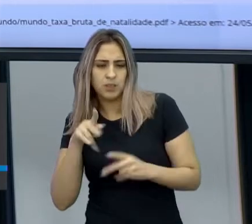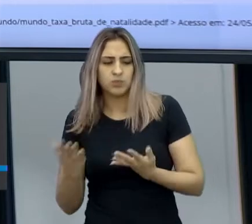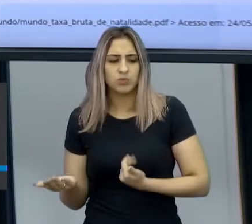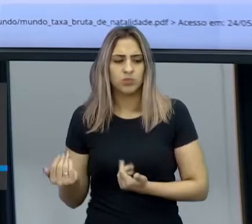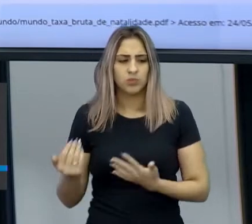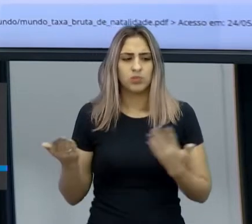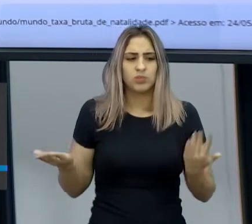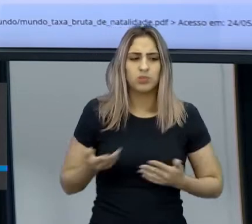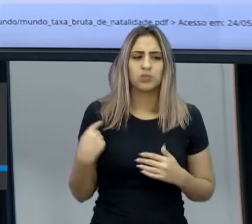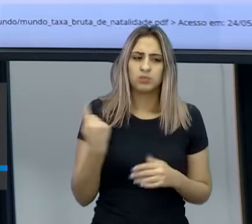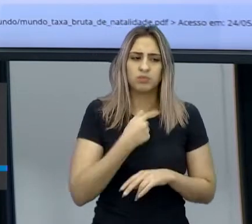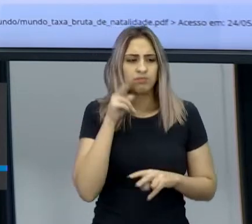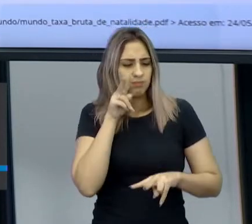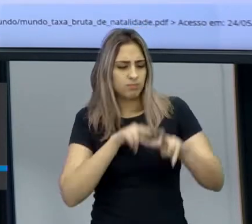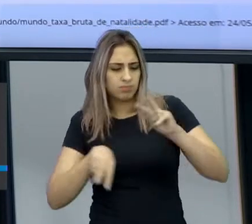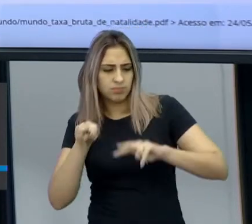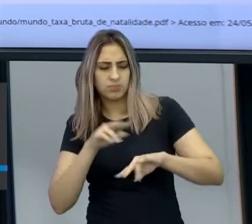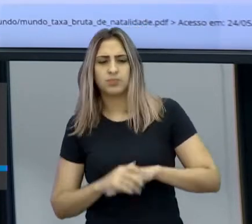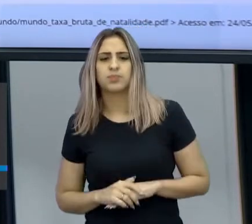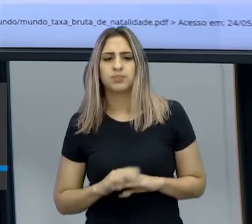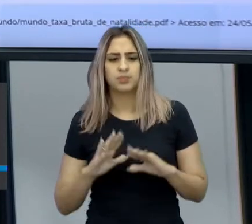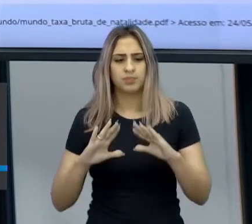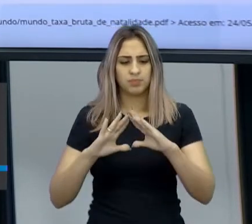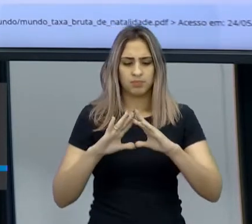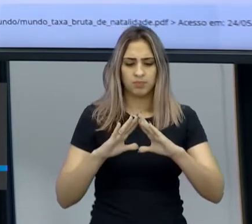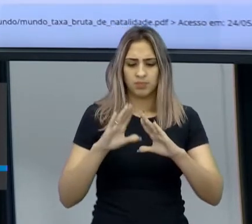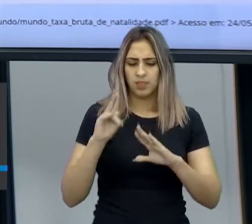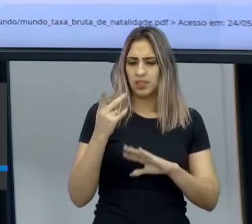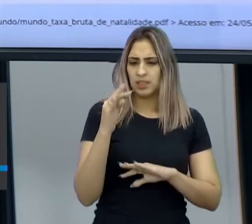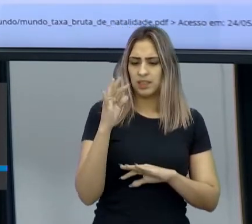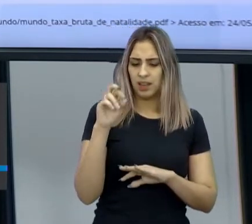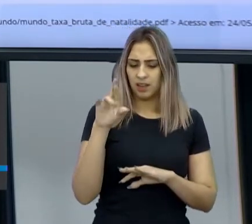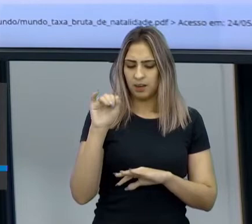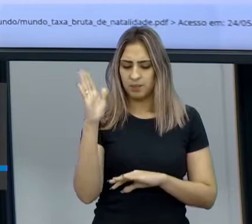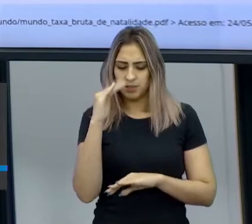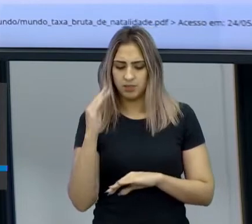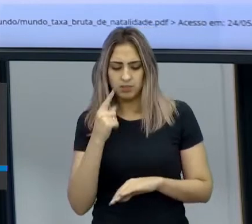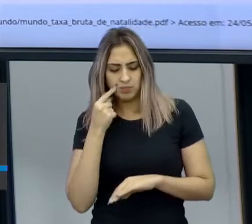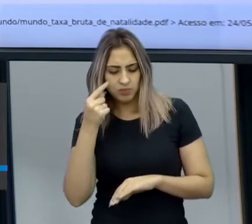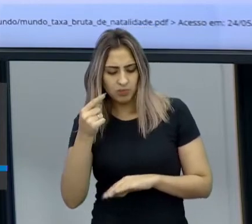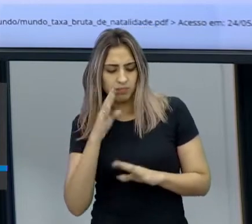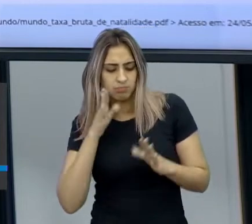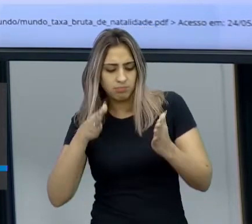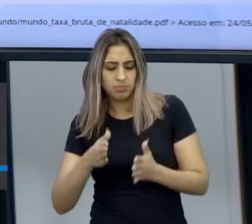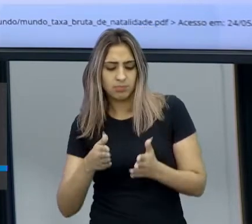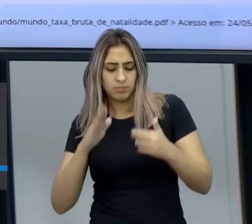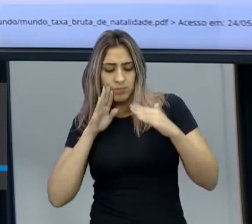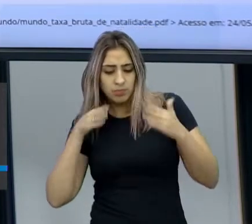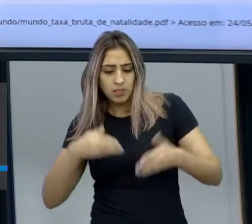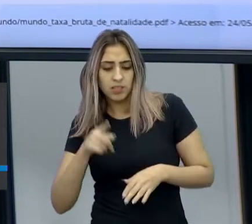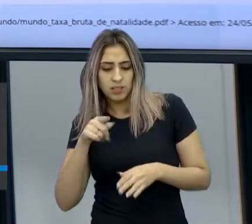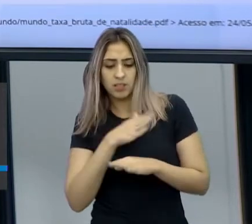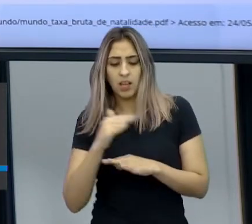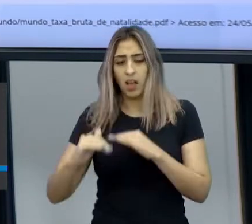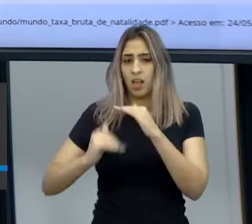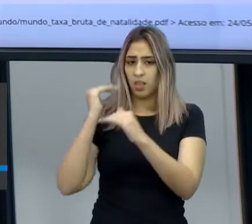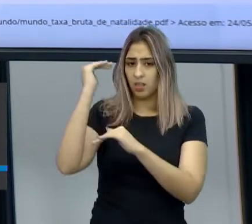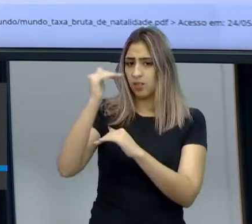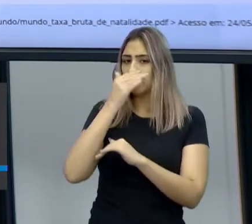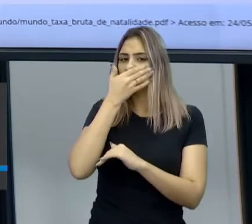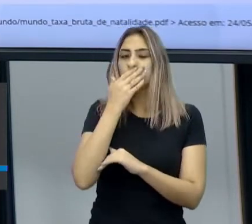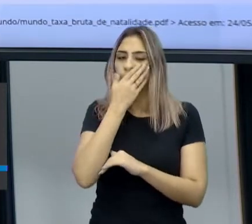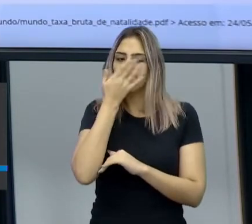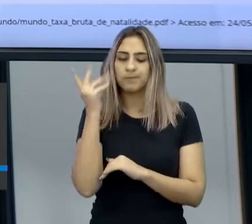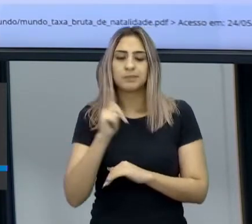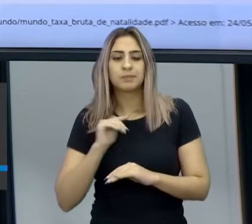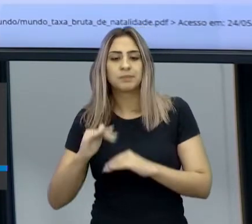jovem, né? E hoje, quando a gente observa a pirâmide etária brasileira, vê que, né, a parte central, né, onde está a faixa de adultos, tem